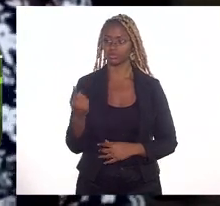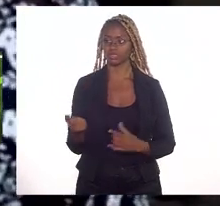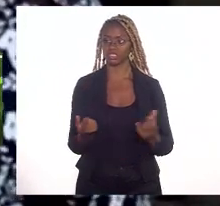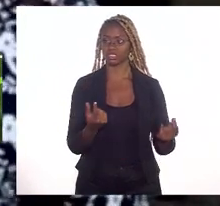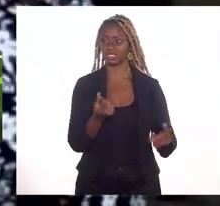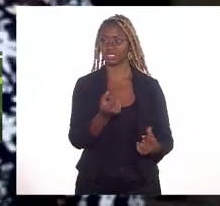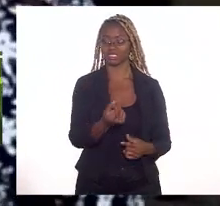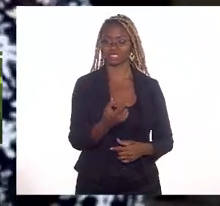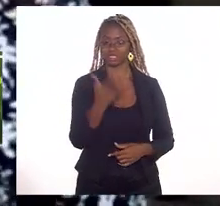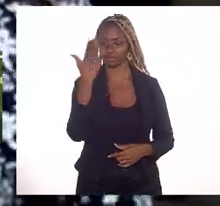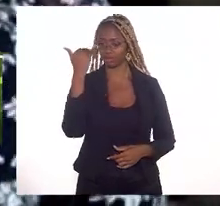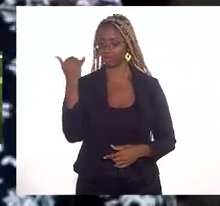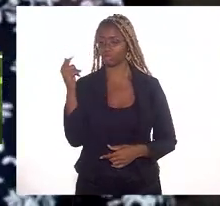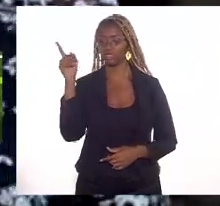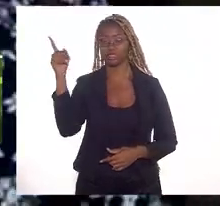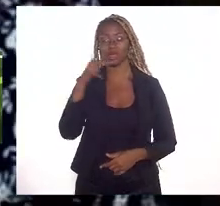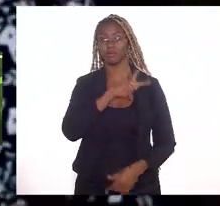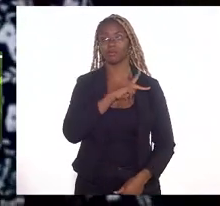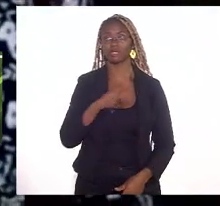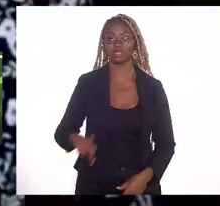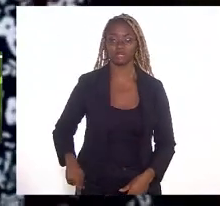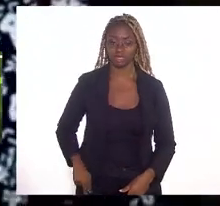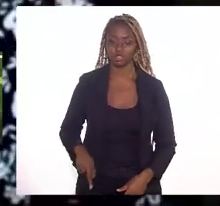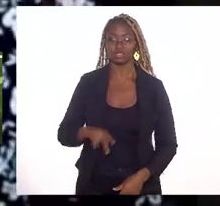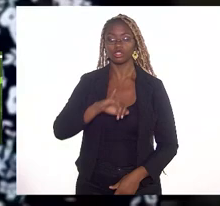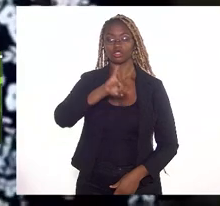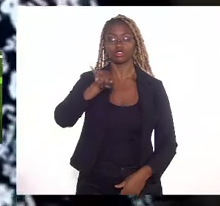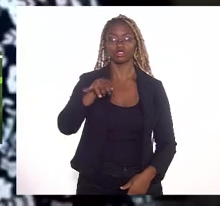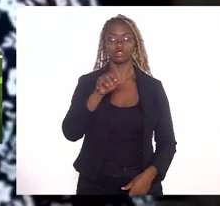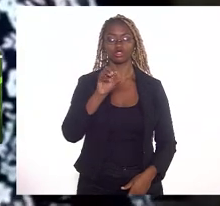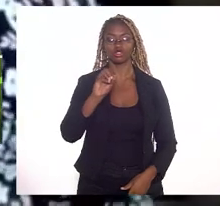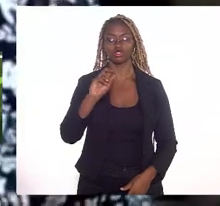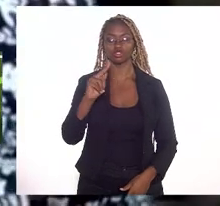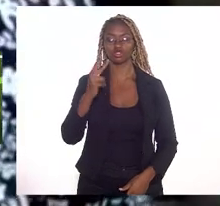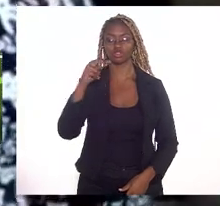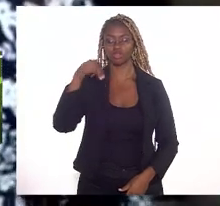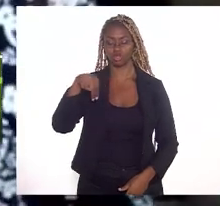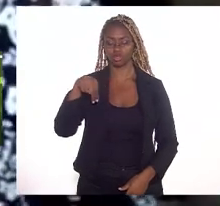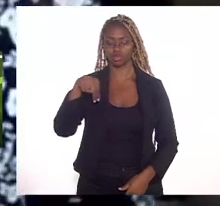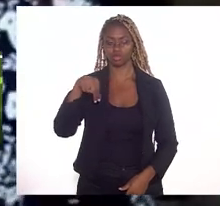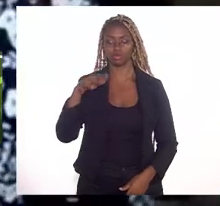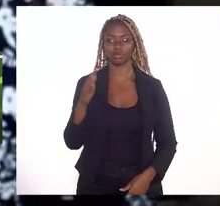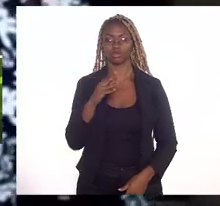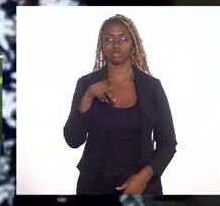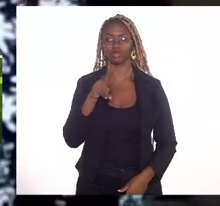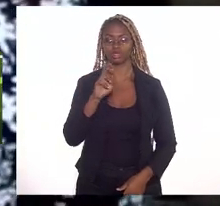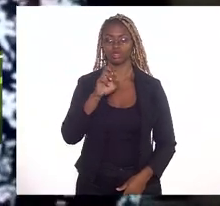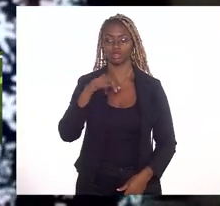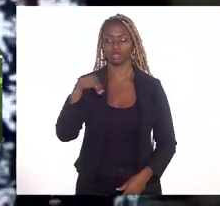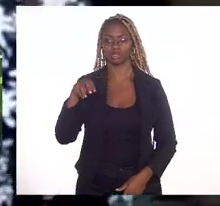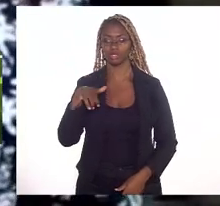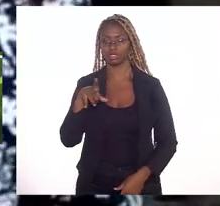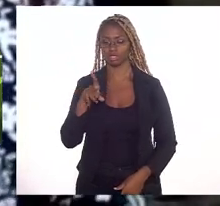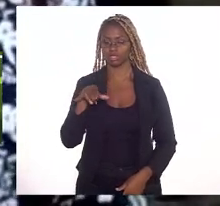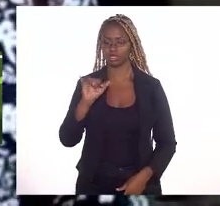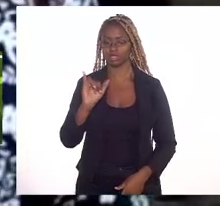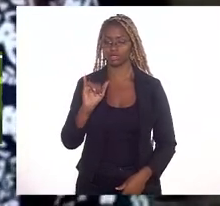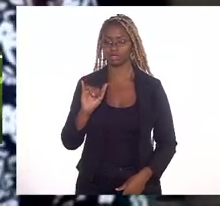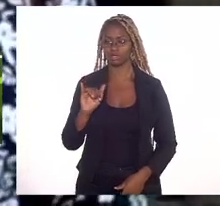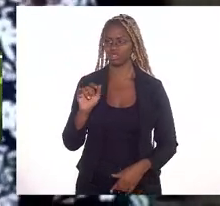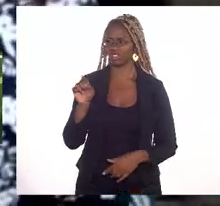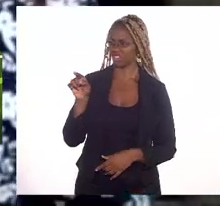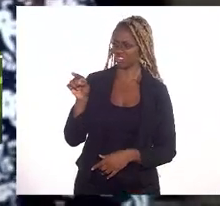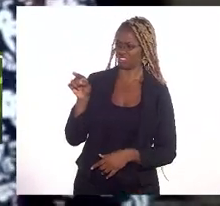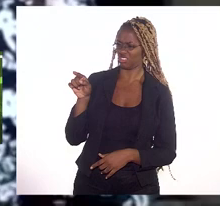famoso foi o presidente dos Estados Unidos, John Kennedy. E aí você olha assim, uau, John Kennedy, o que que ele tem de raro